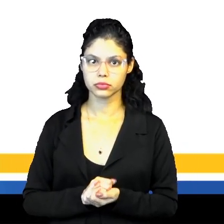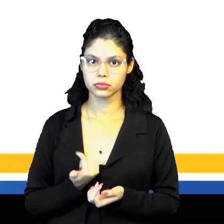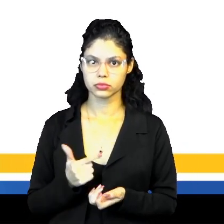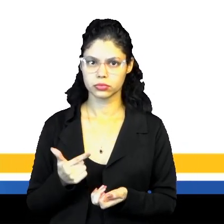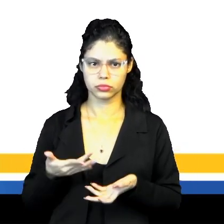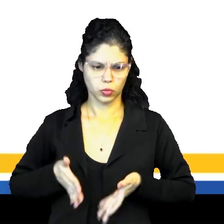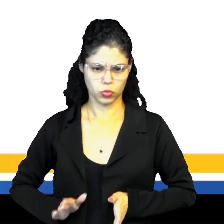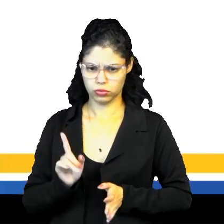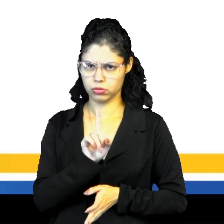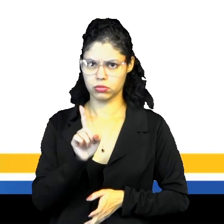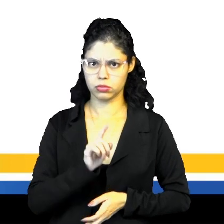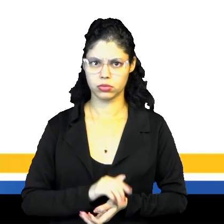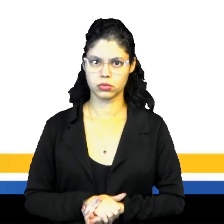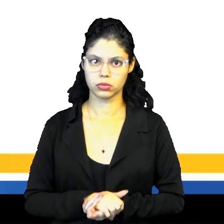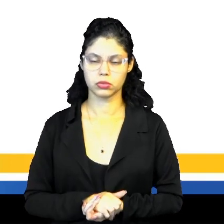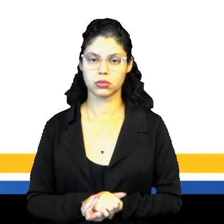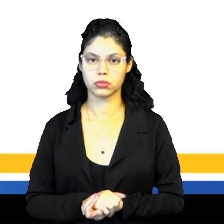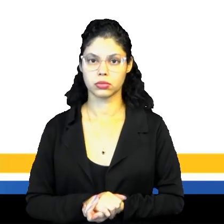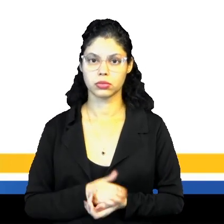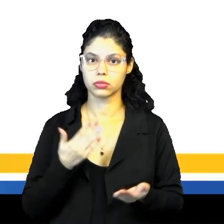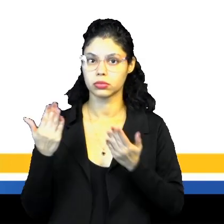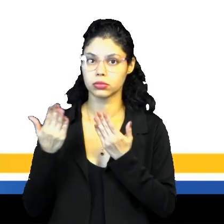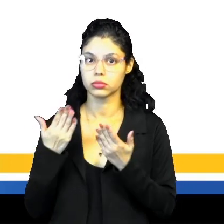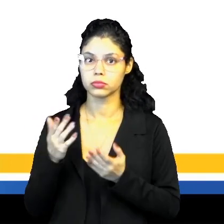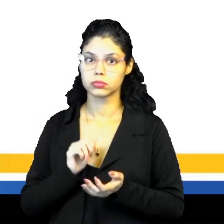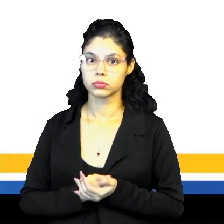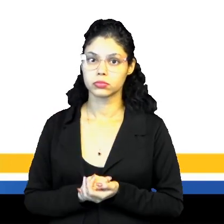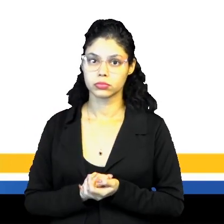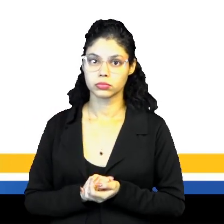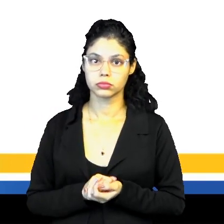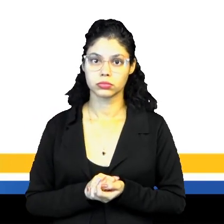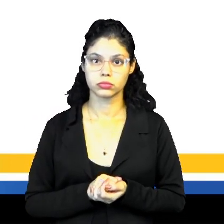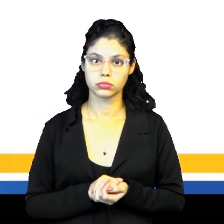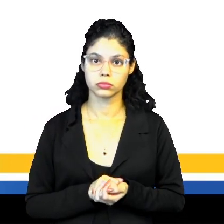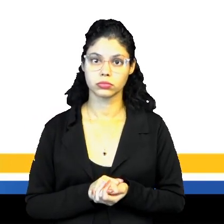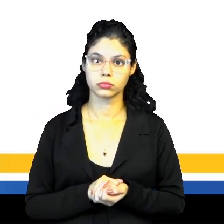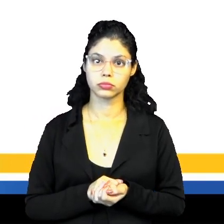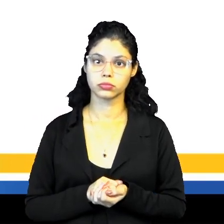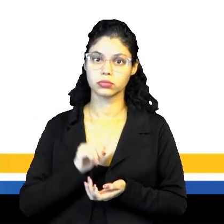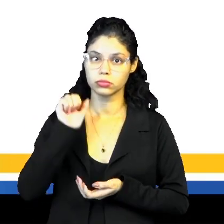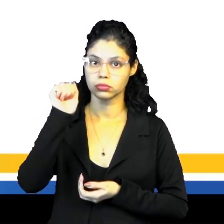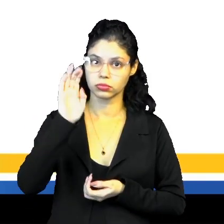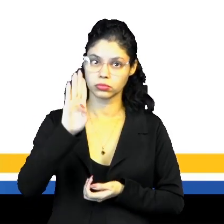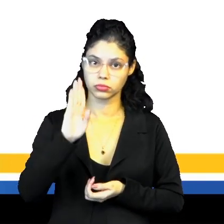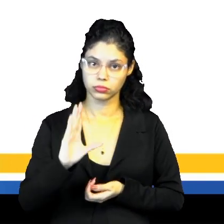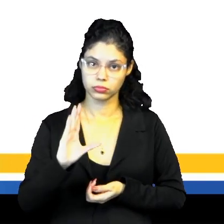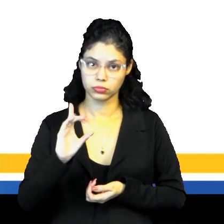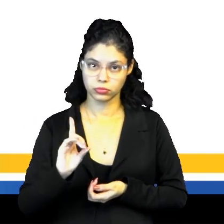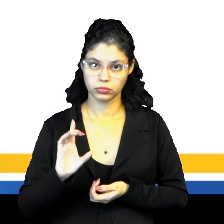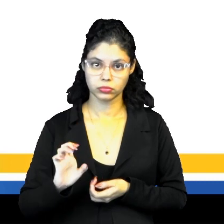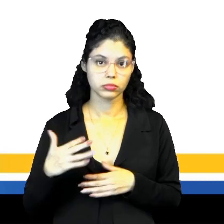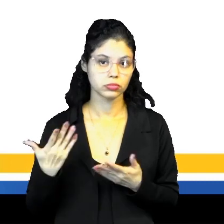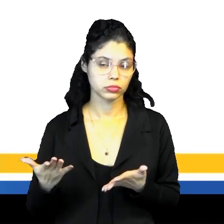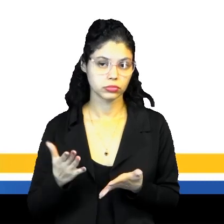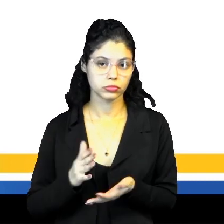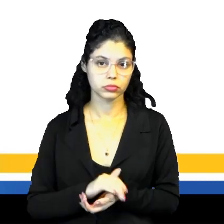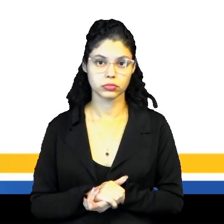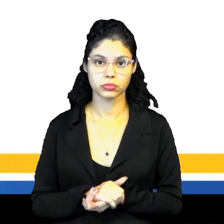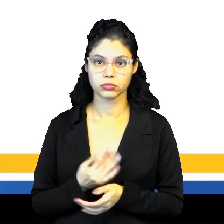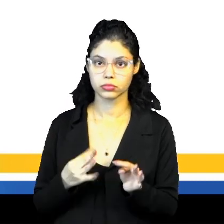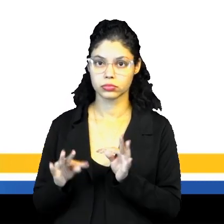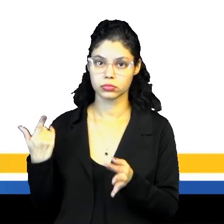que diminuir. Então está relacionado aqui, aquecimento global A, los estereótipos de beleza B, ele avança